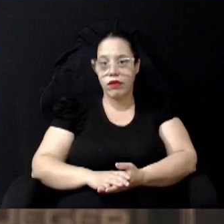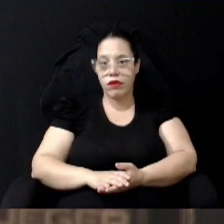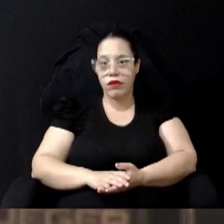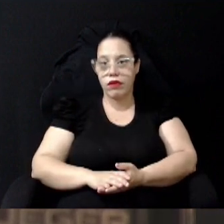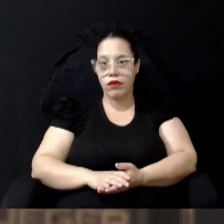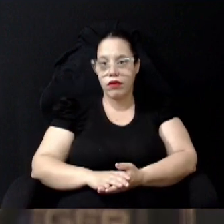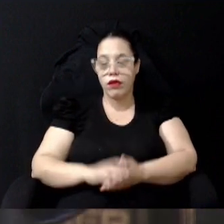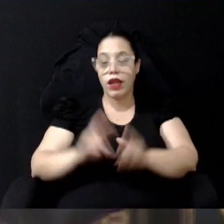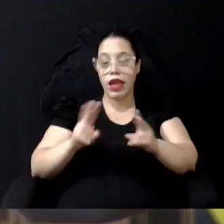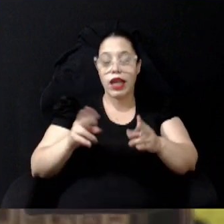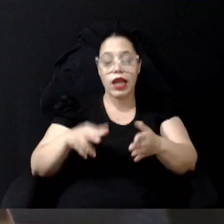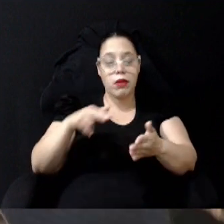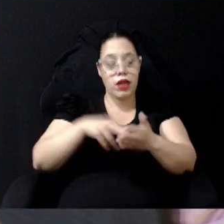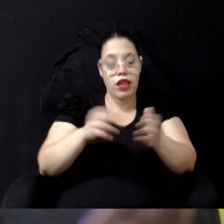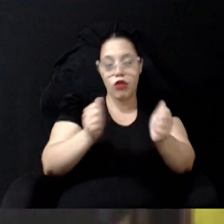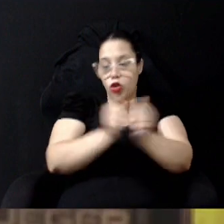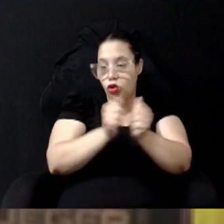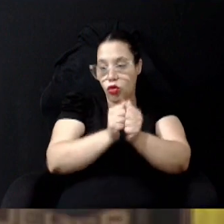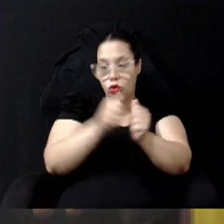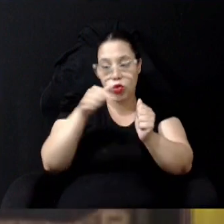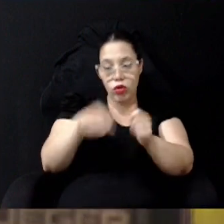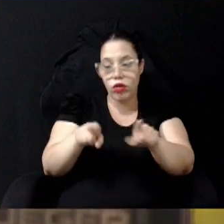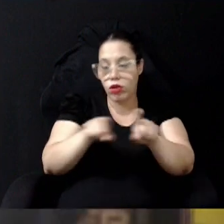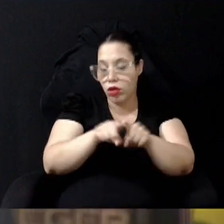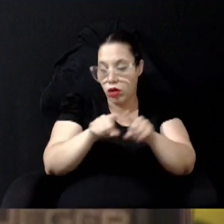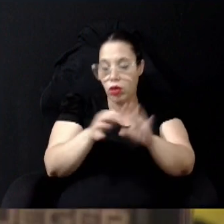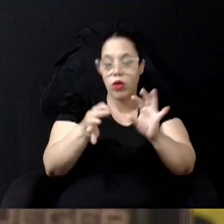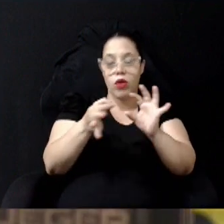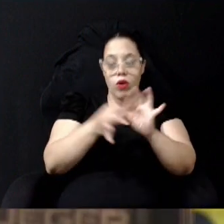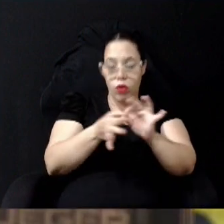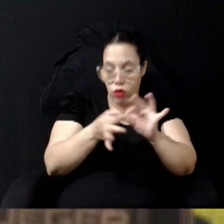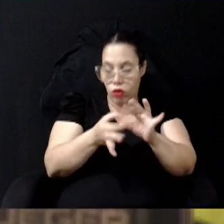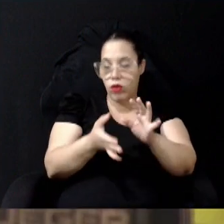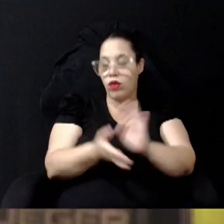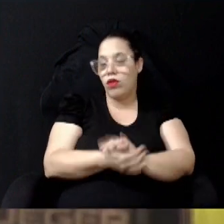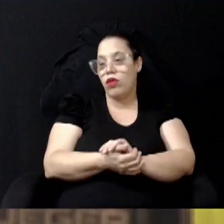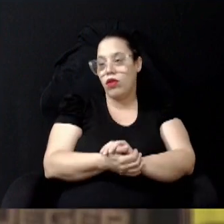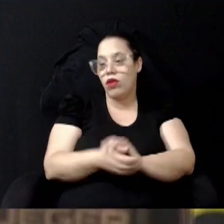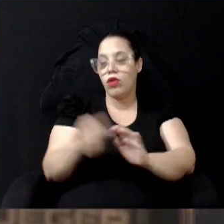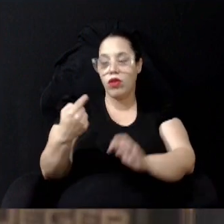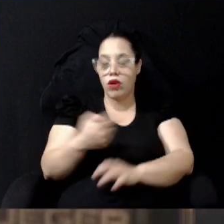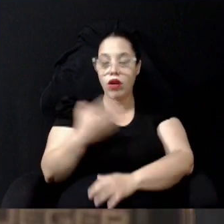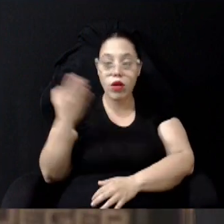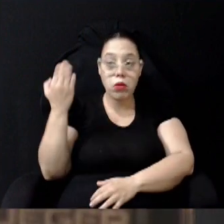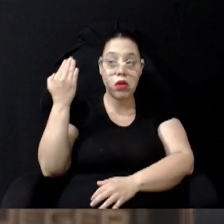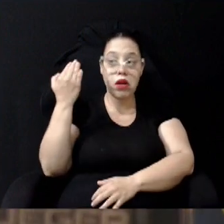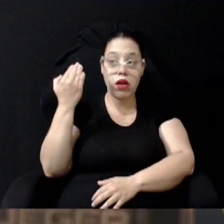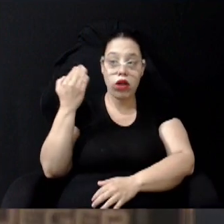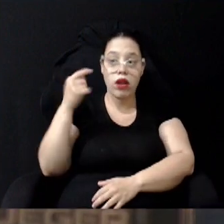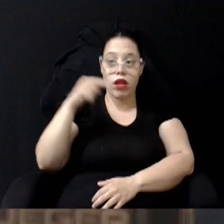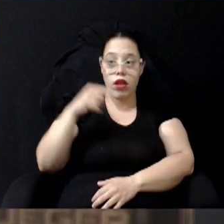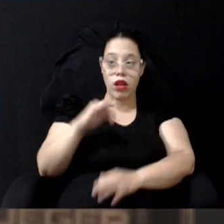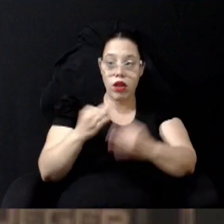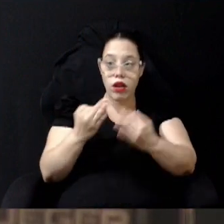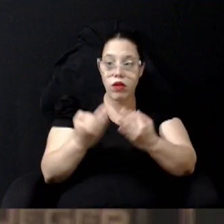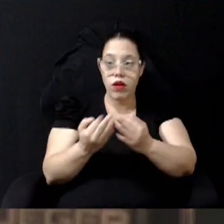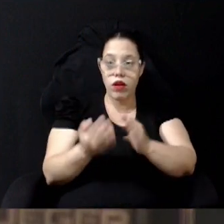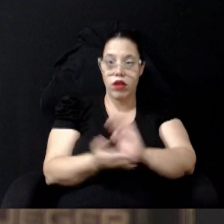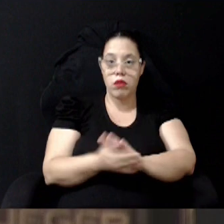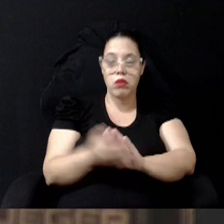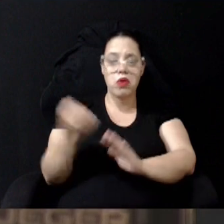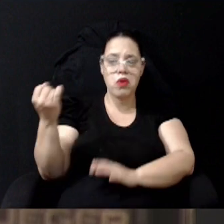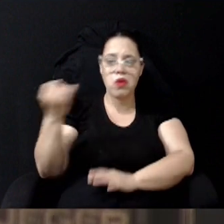com a gente, que também faz parte, né, do nosso passado, da nossa família, e isso é muito importante, você